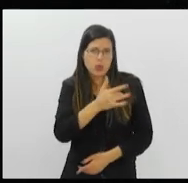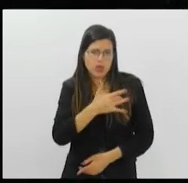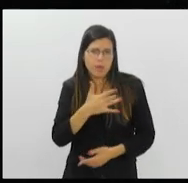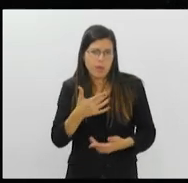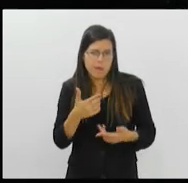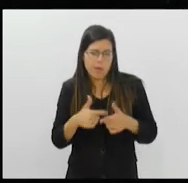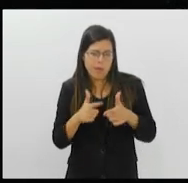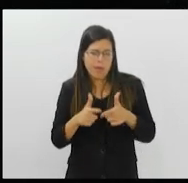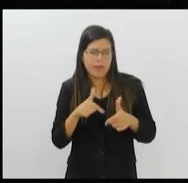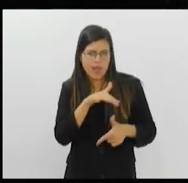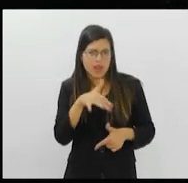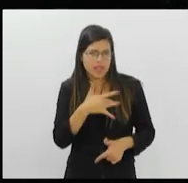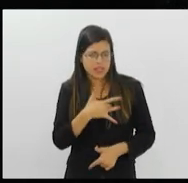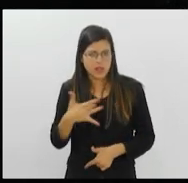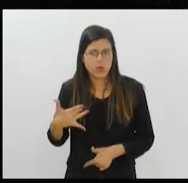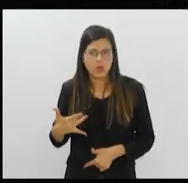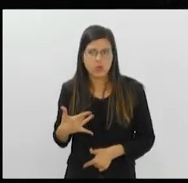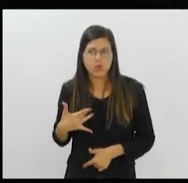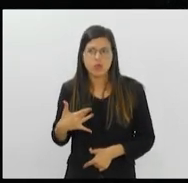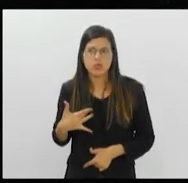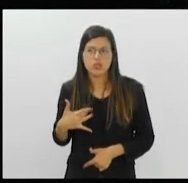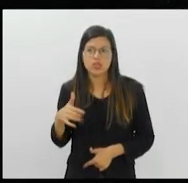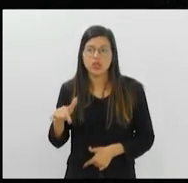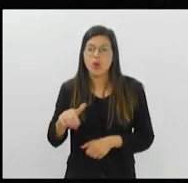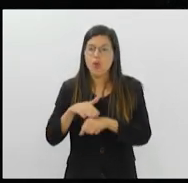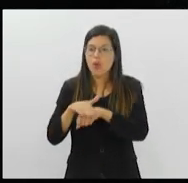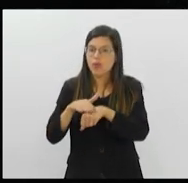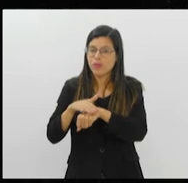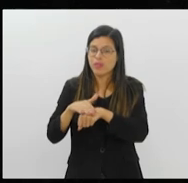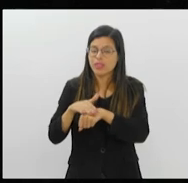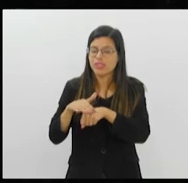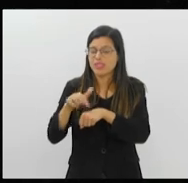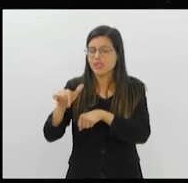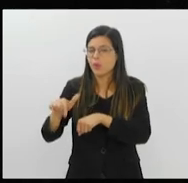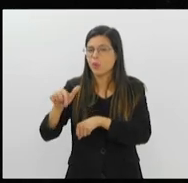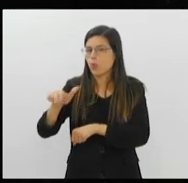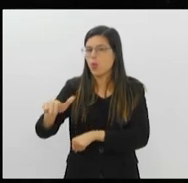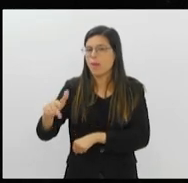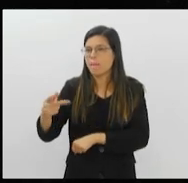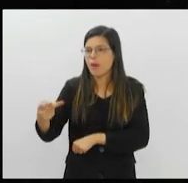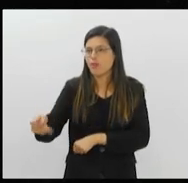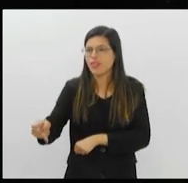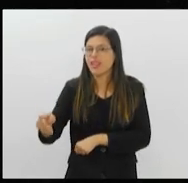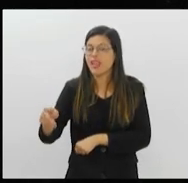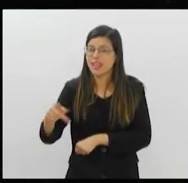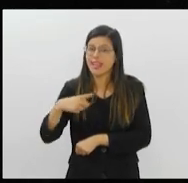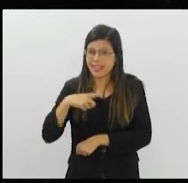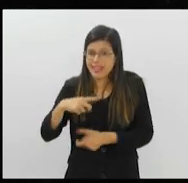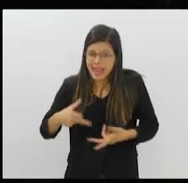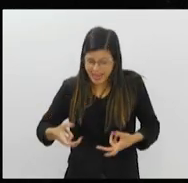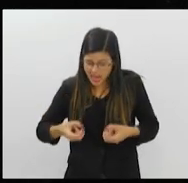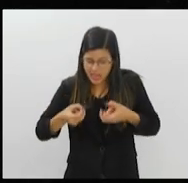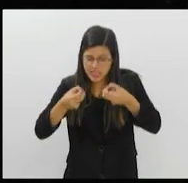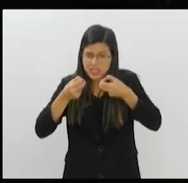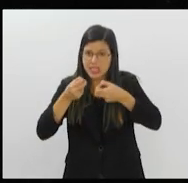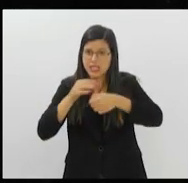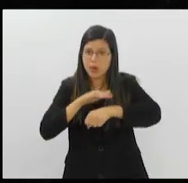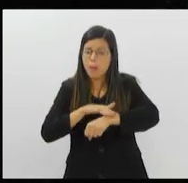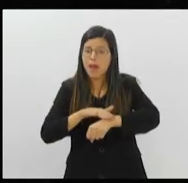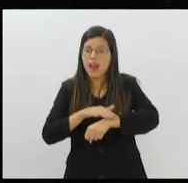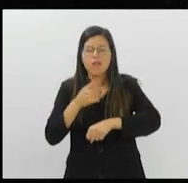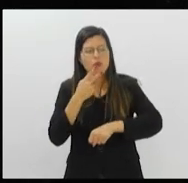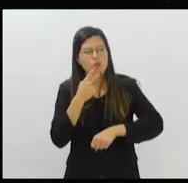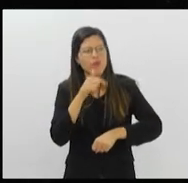Conversando com o irmão dele, que estava com câncer de pele, ele falou, o deputado tem razão. Aí o